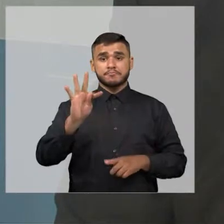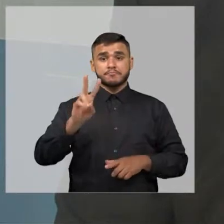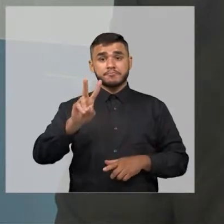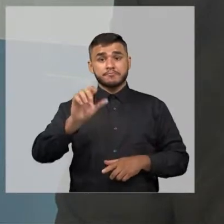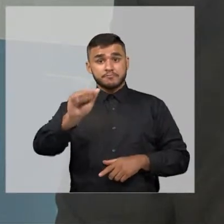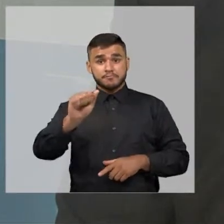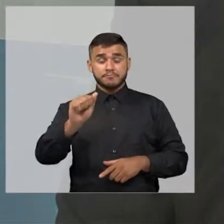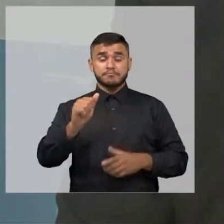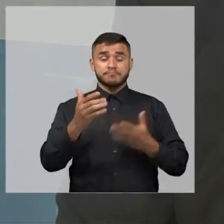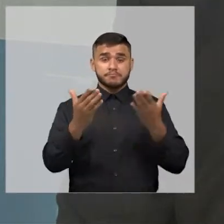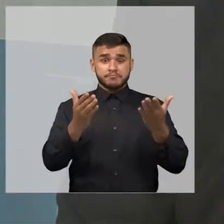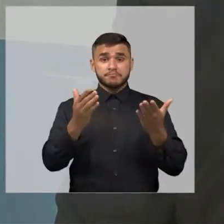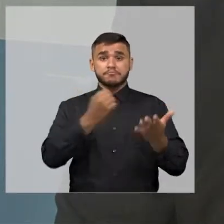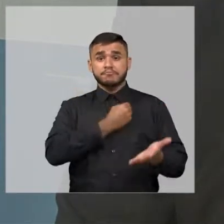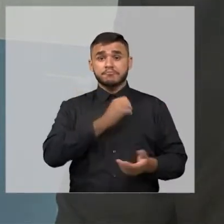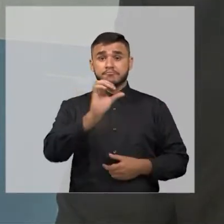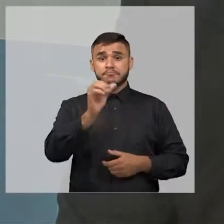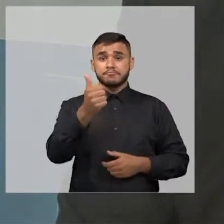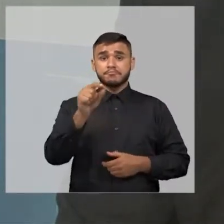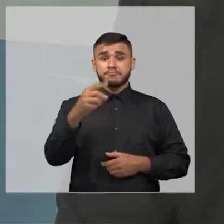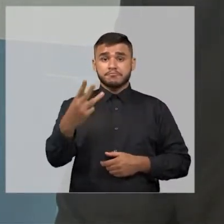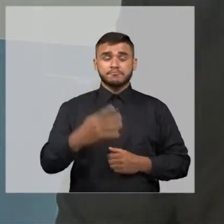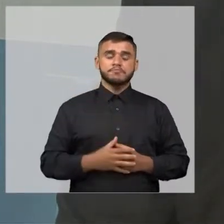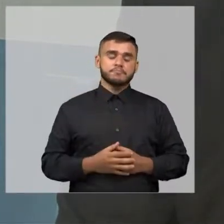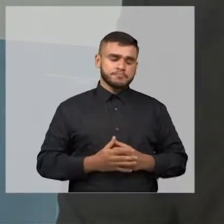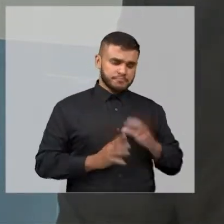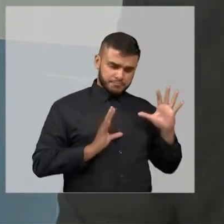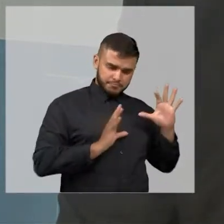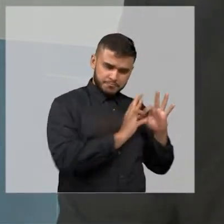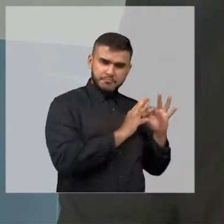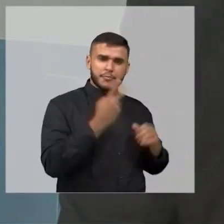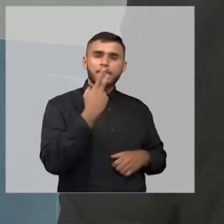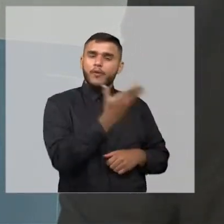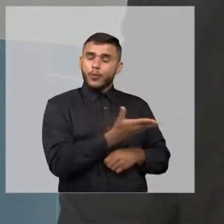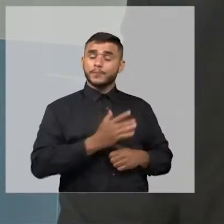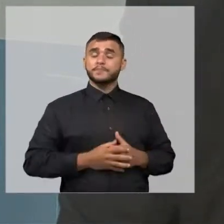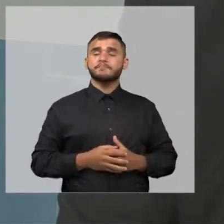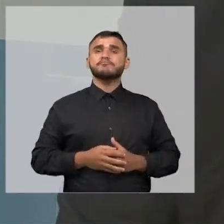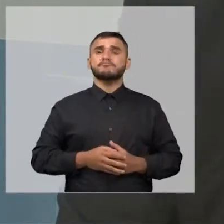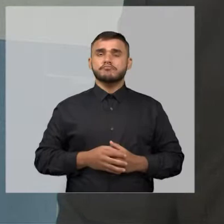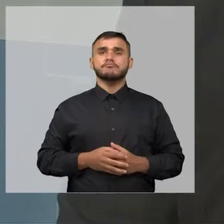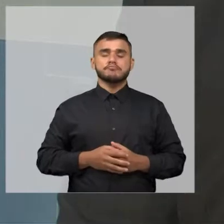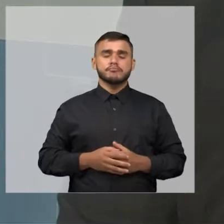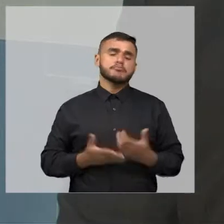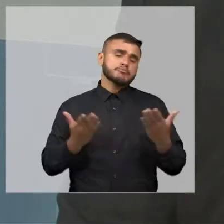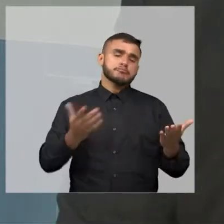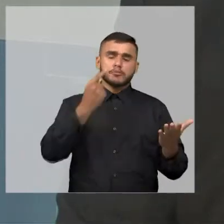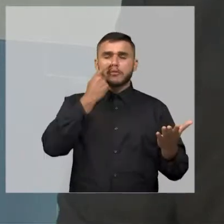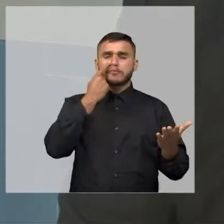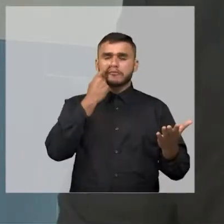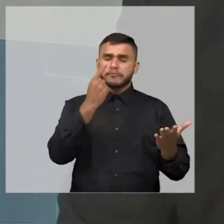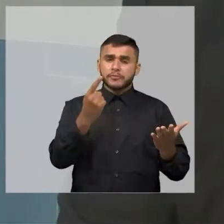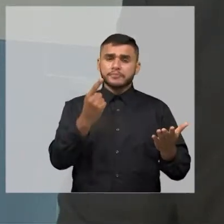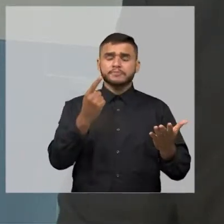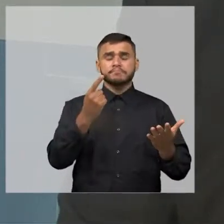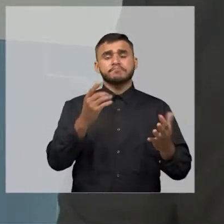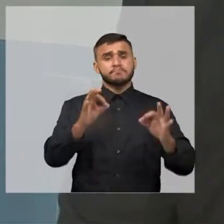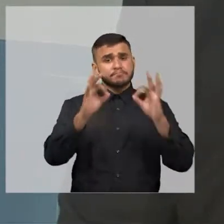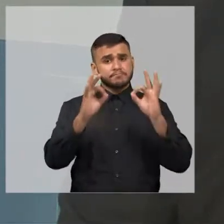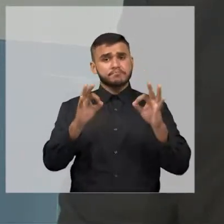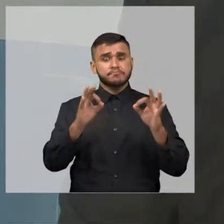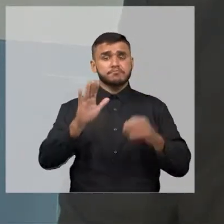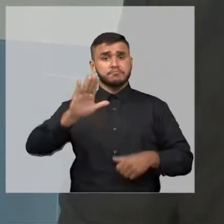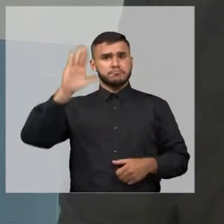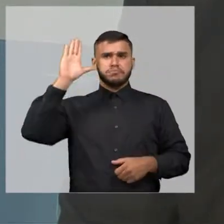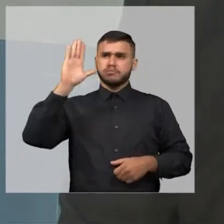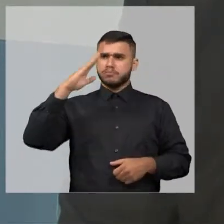Assembleia, canal 61.3. No bloco passado eu peguei o gancho aqui da doutora Ali em relação ao que houve para